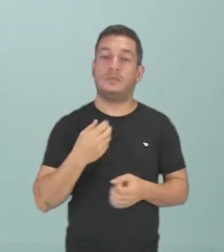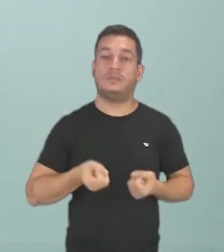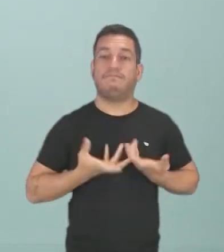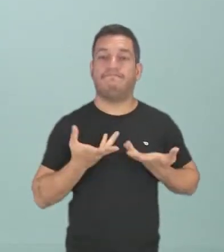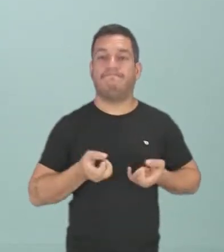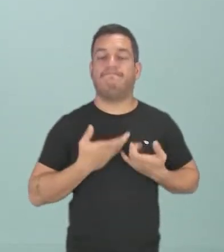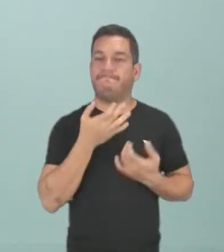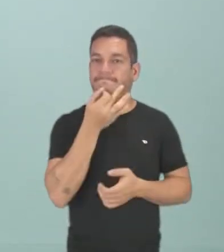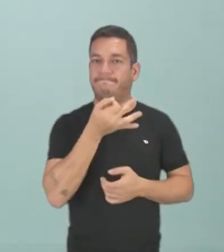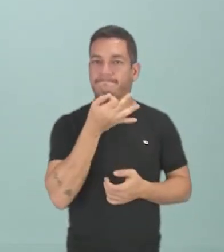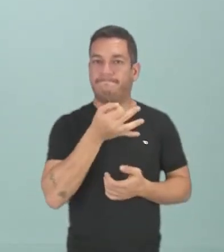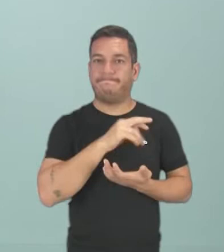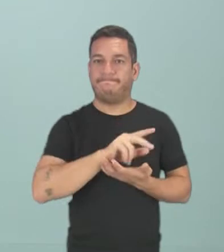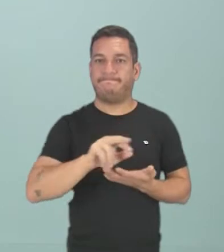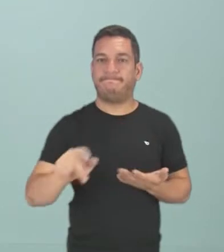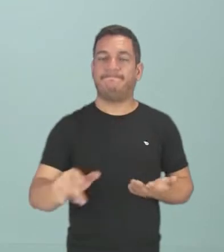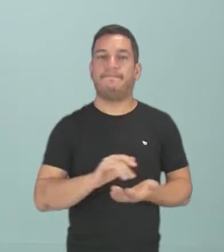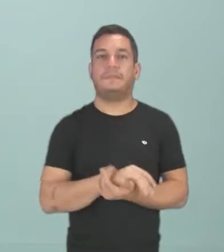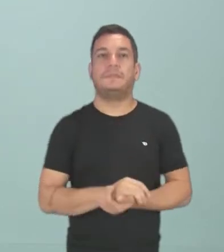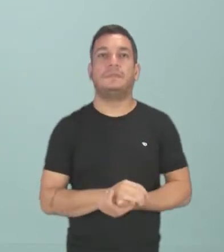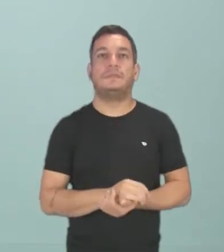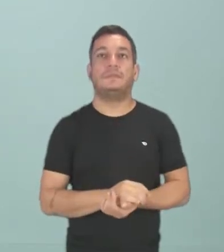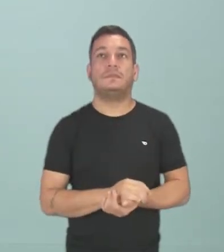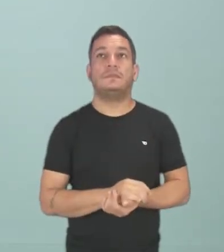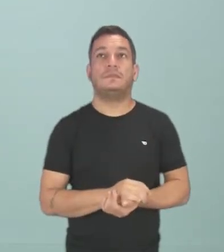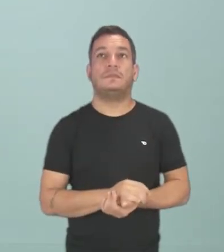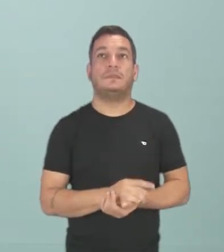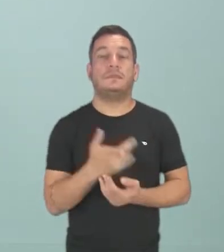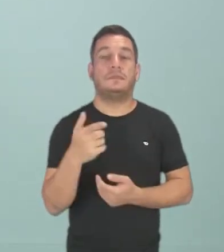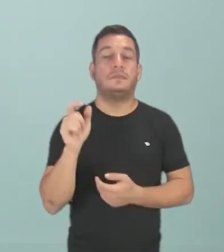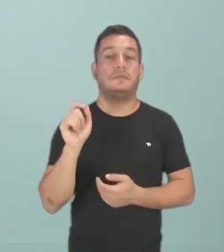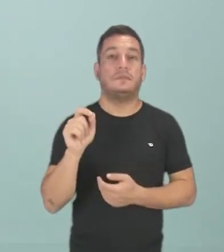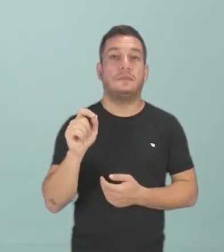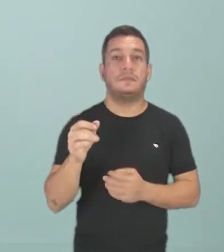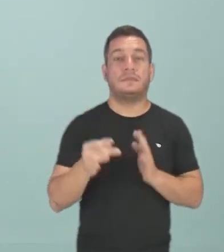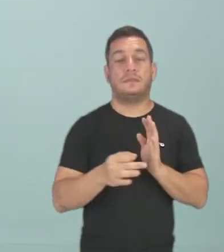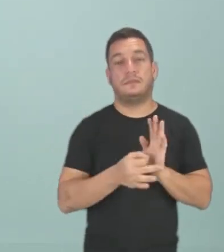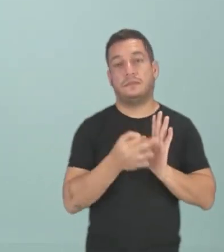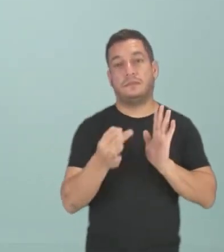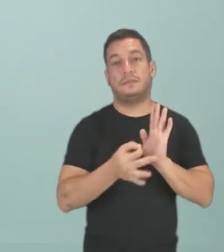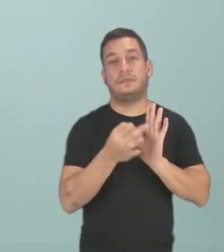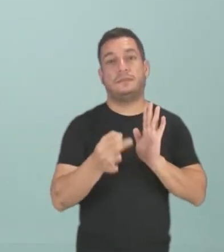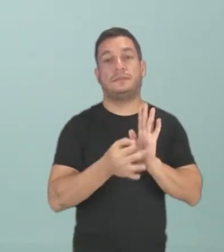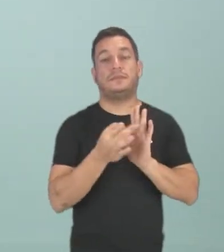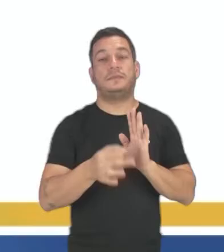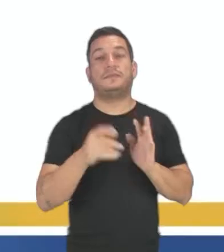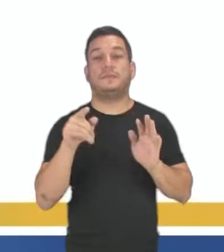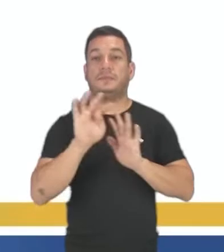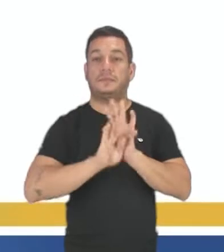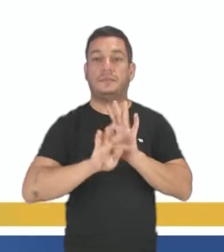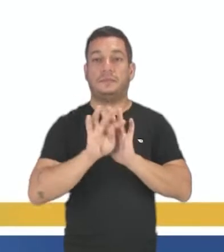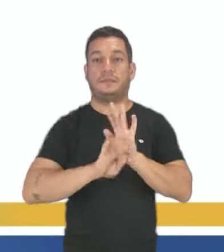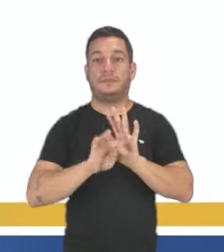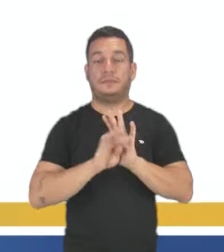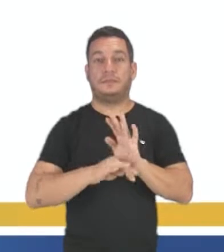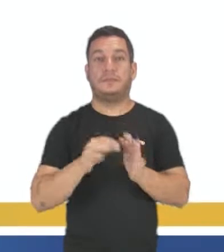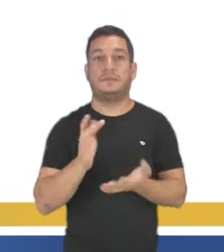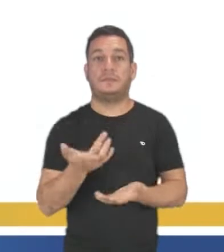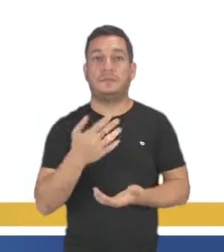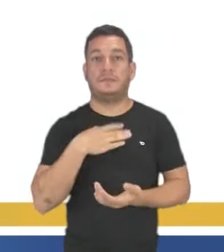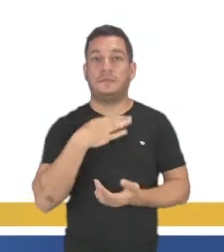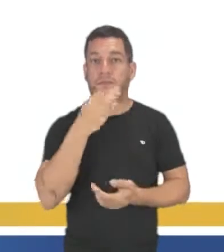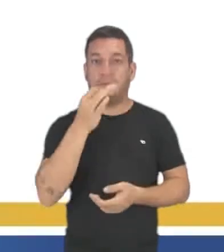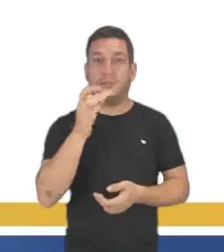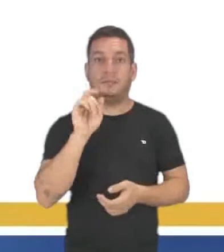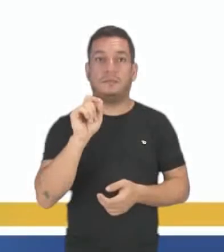expressar suas opiniões. Então, trata-se de quê? O artigo de opinião. É um texto opinativo,